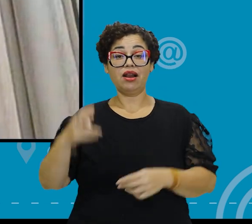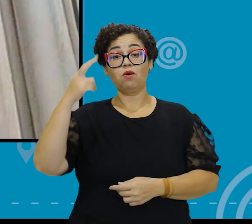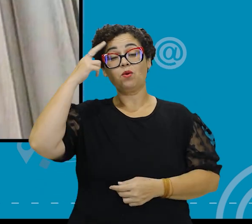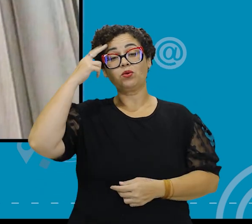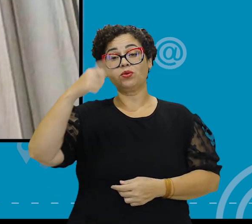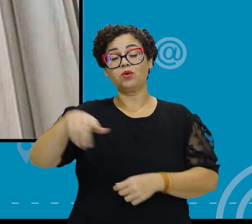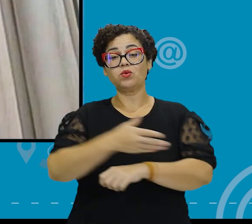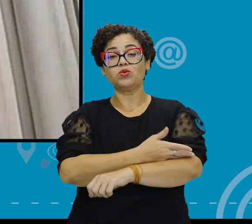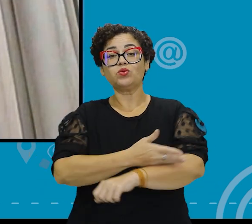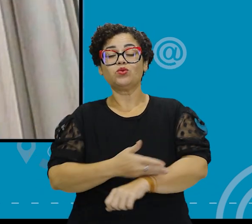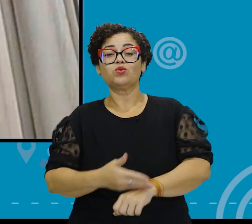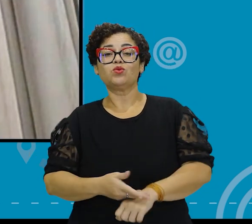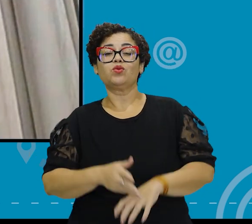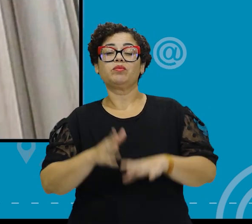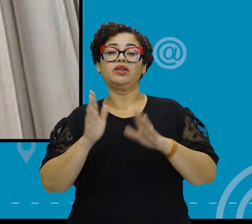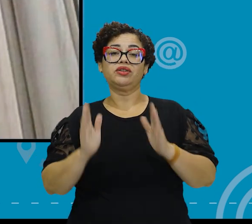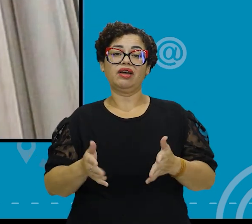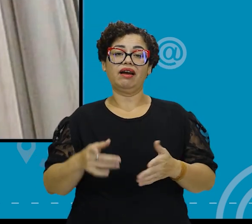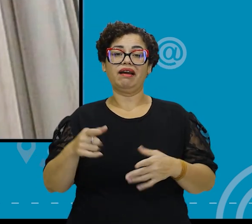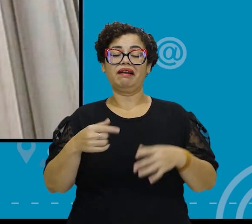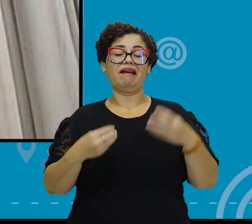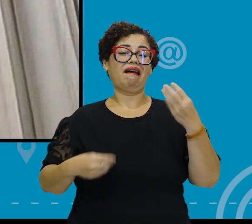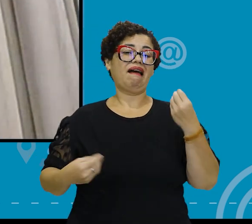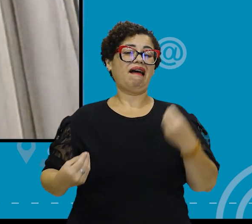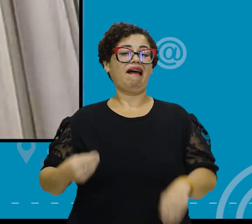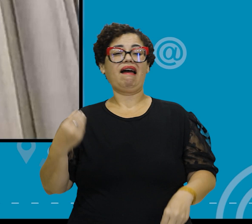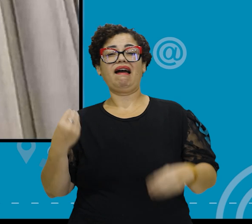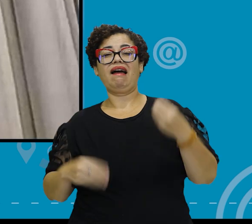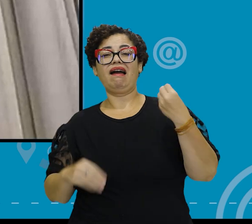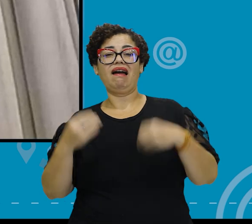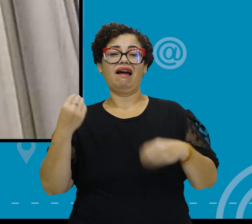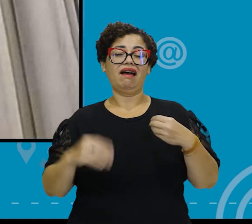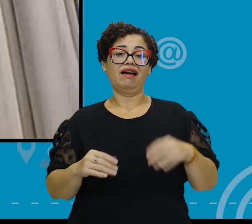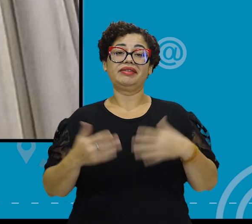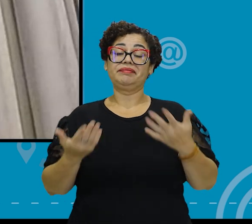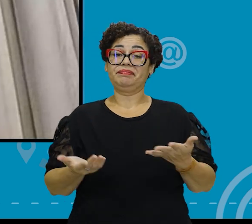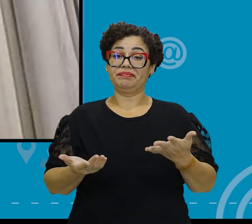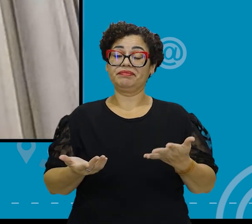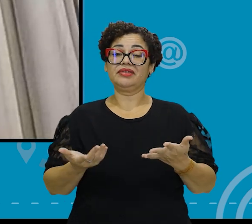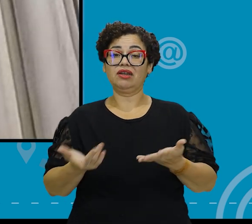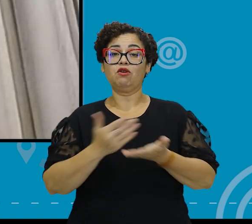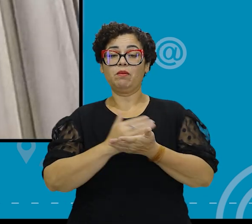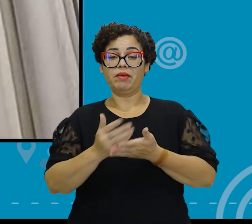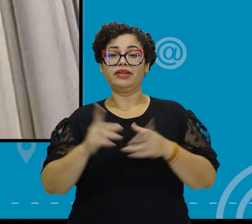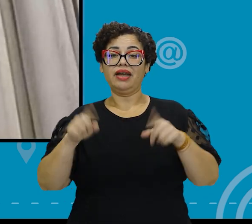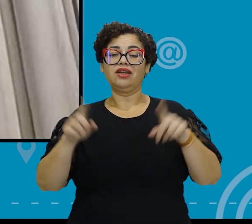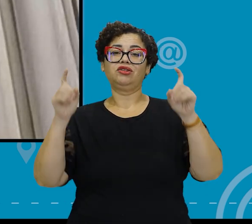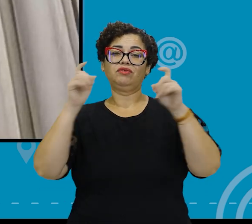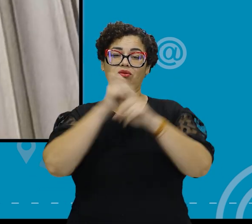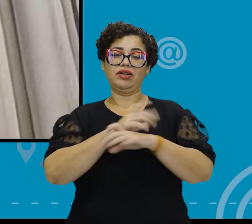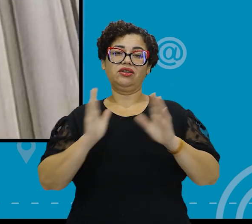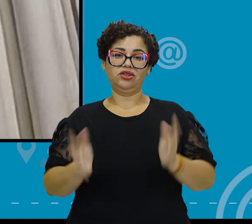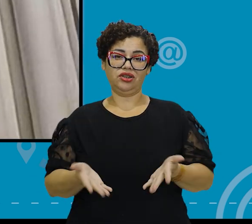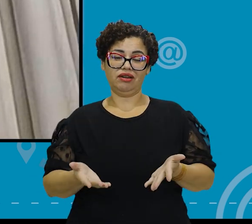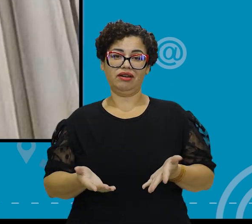cultura, né, que já cria uma grande resistência aí. Então, isso começa a ser uma dificuldade,